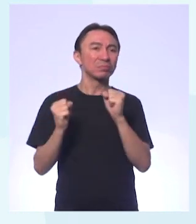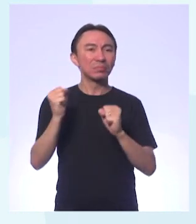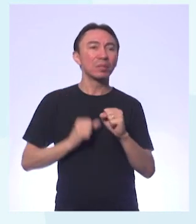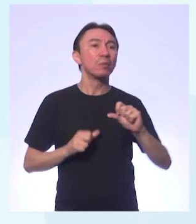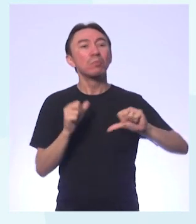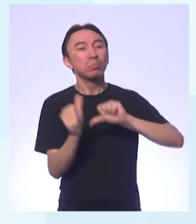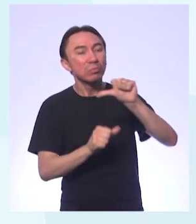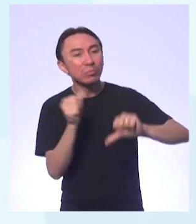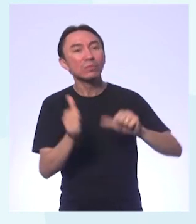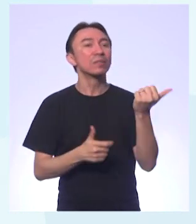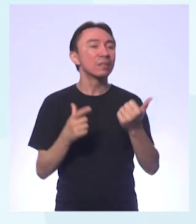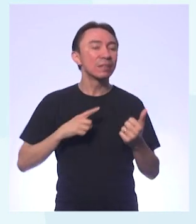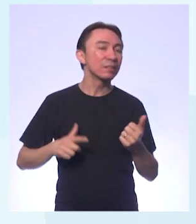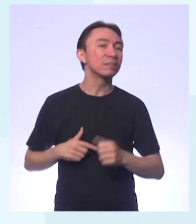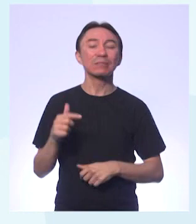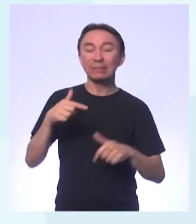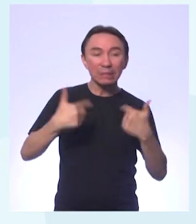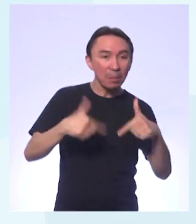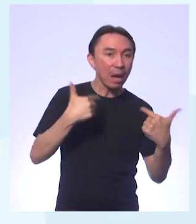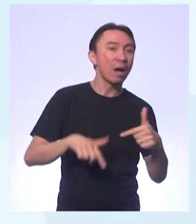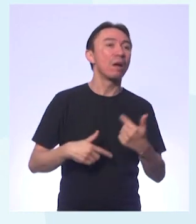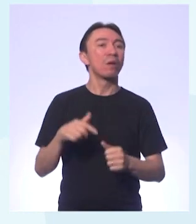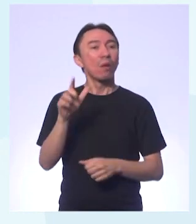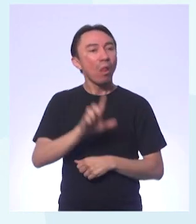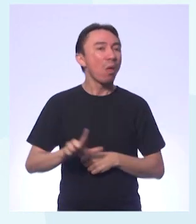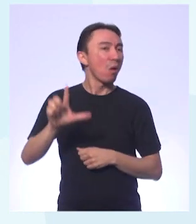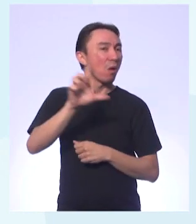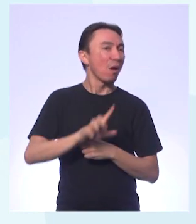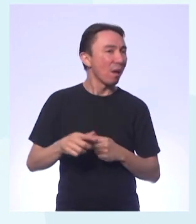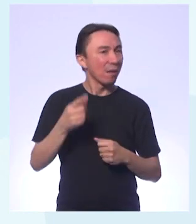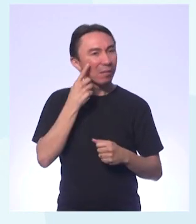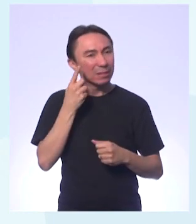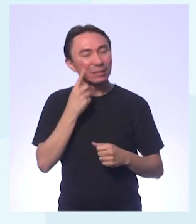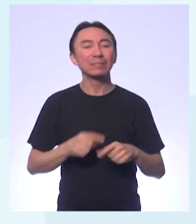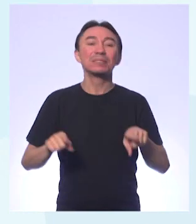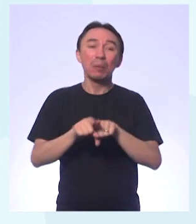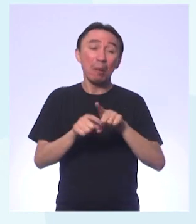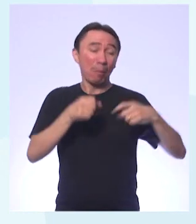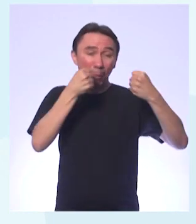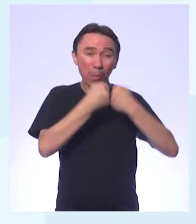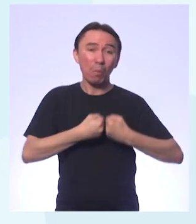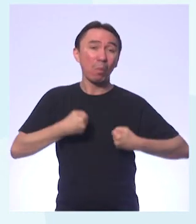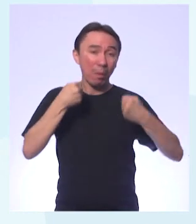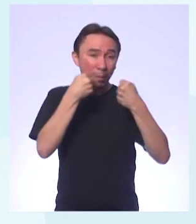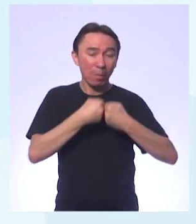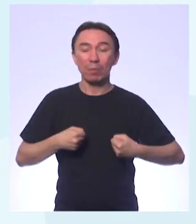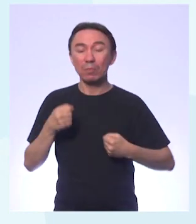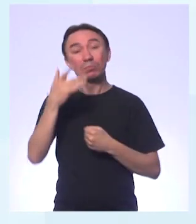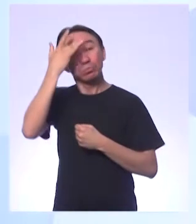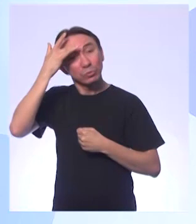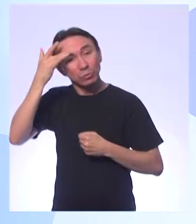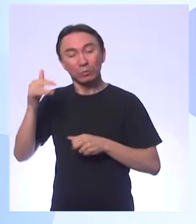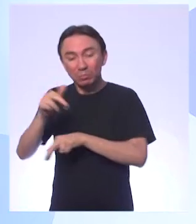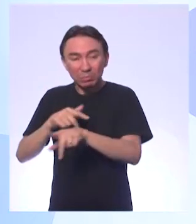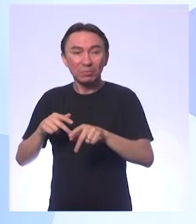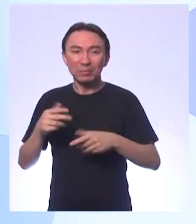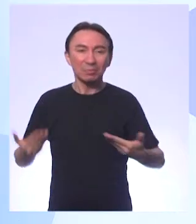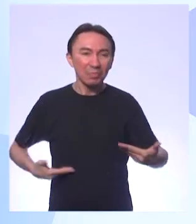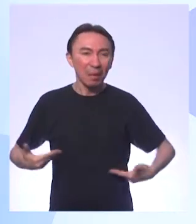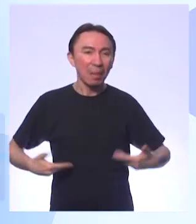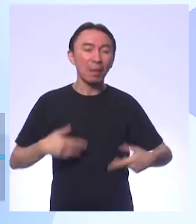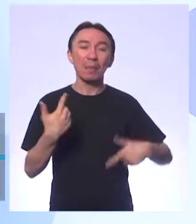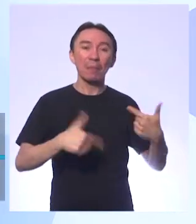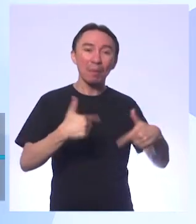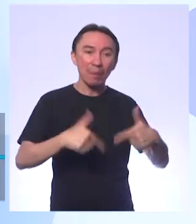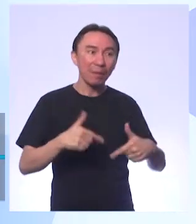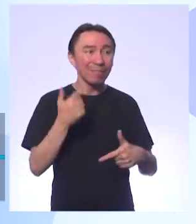trabalho e as lutas dos trabalhadores por melhores condições de vida e trabalho. E olha só,